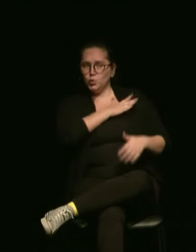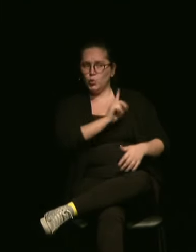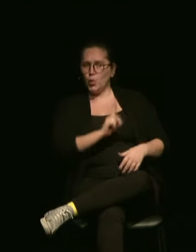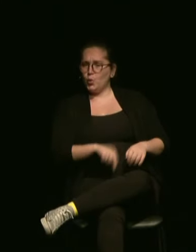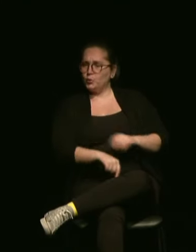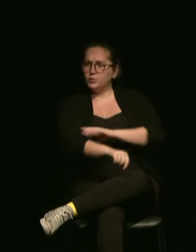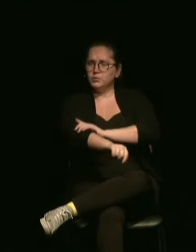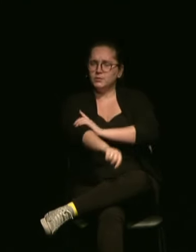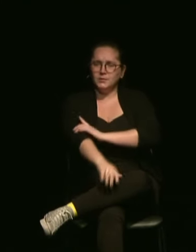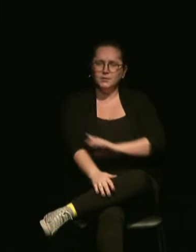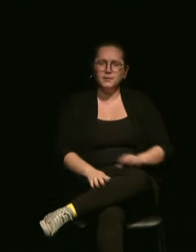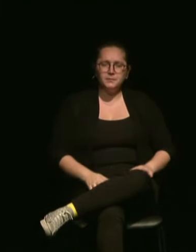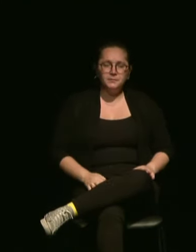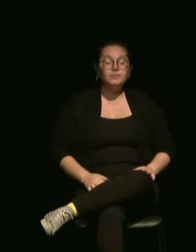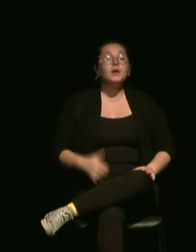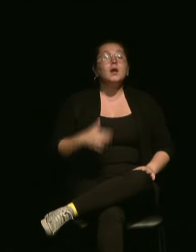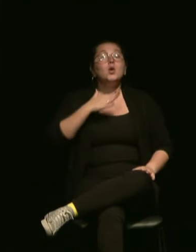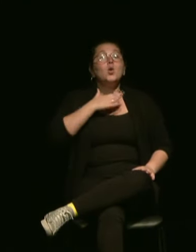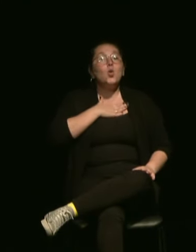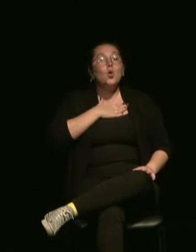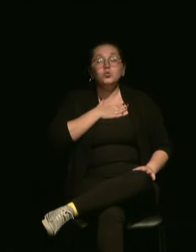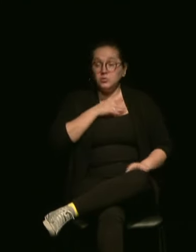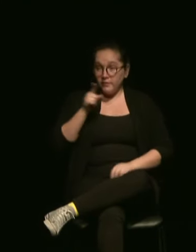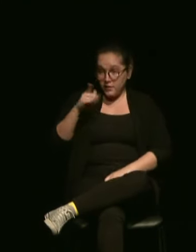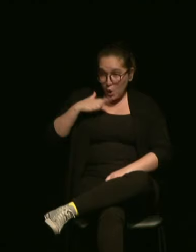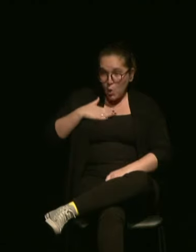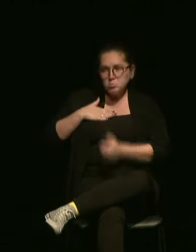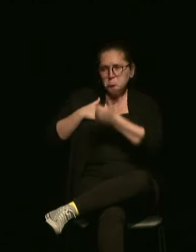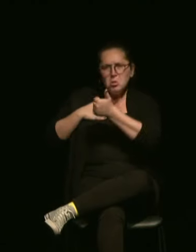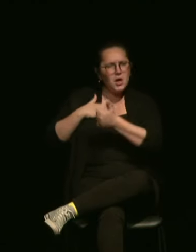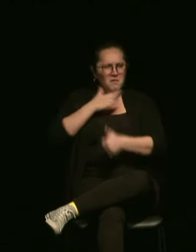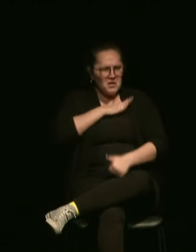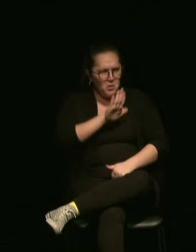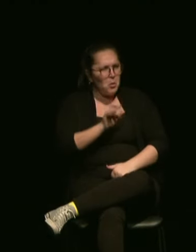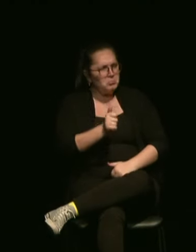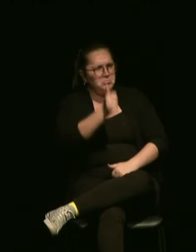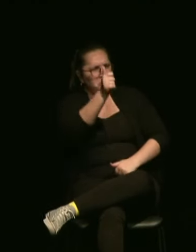ninguém. Gosto de quem gostar.